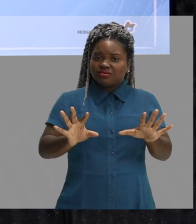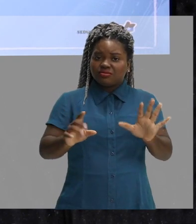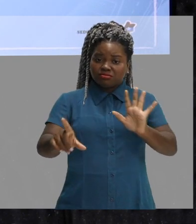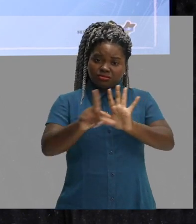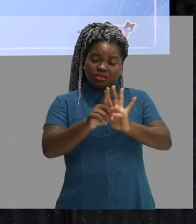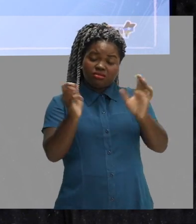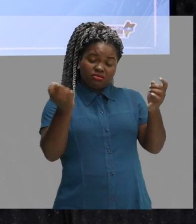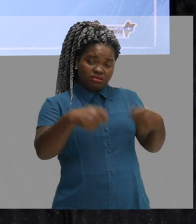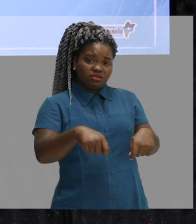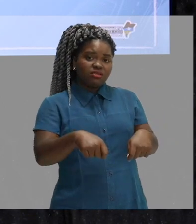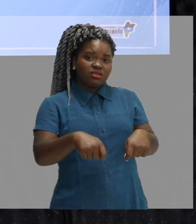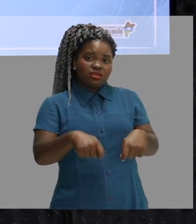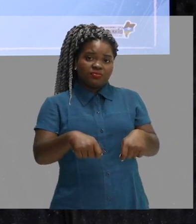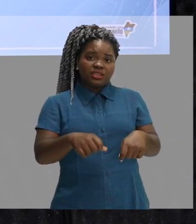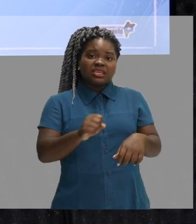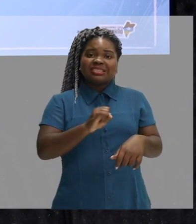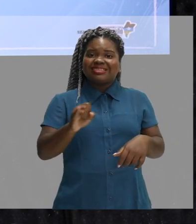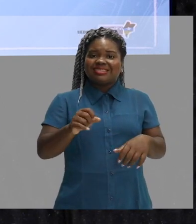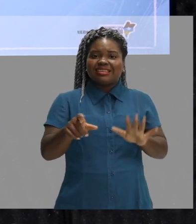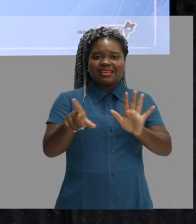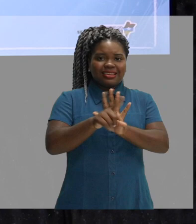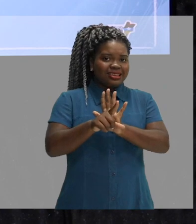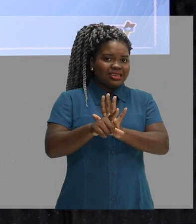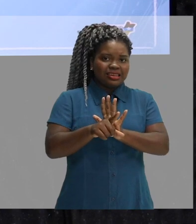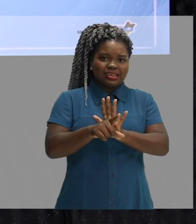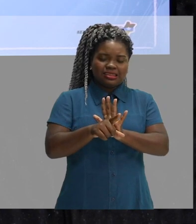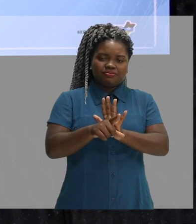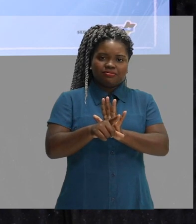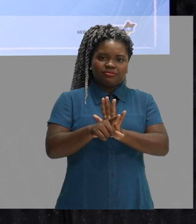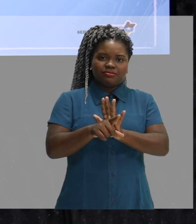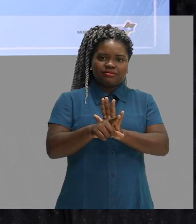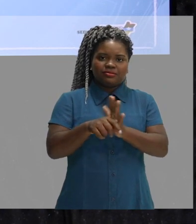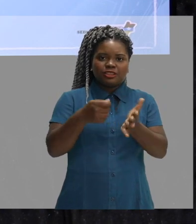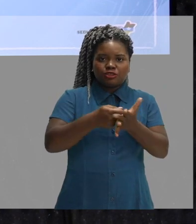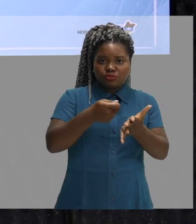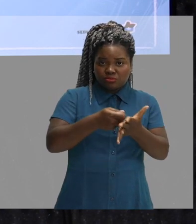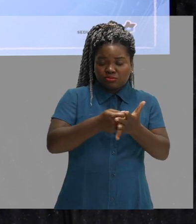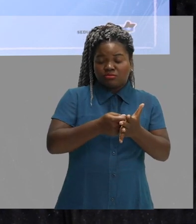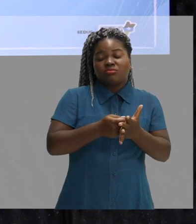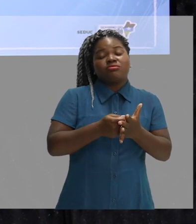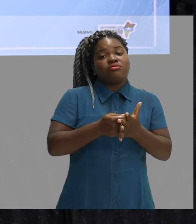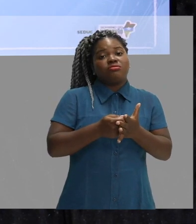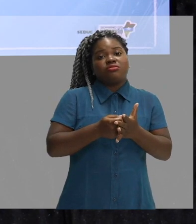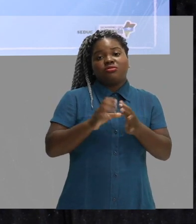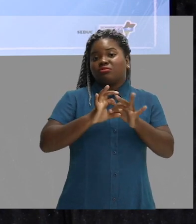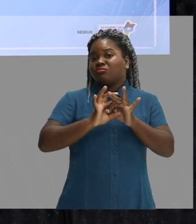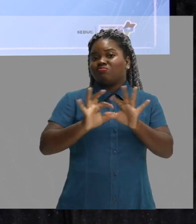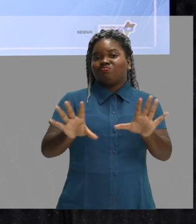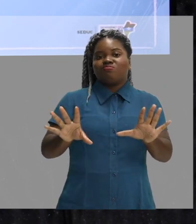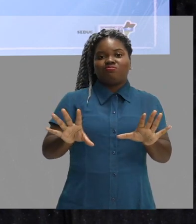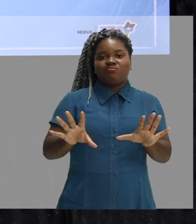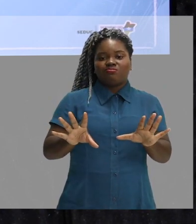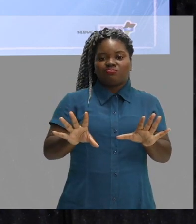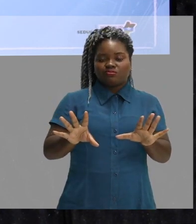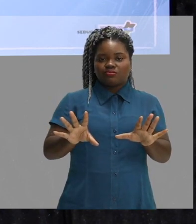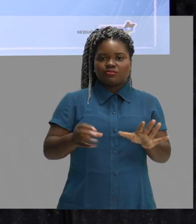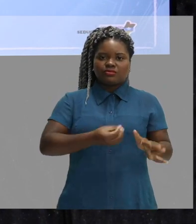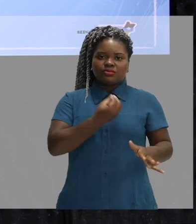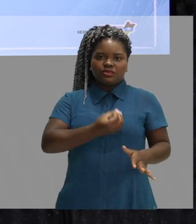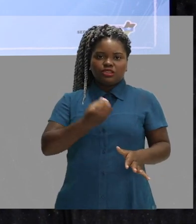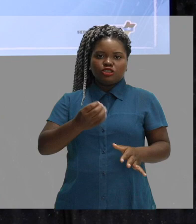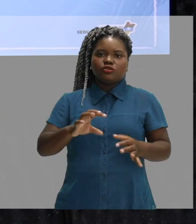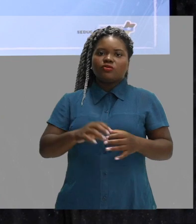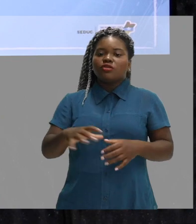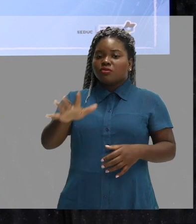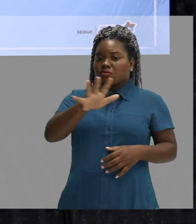permite. O que a lei proíbe, você não tem liberdade para fazer. Para falar de liberdade na sociedade, vivendo na sociedade